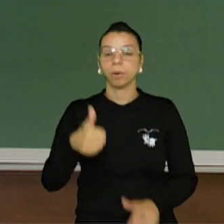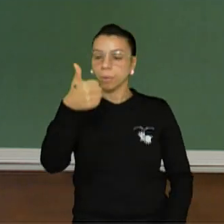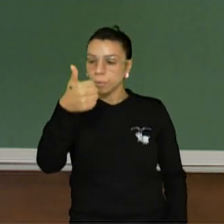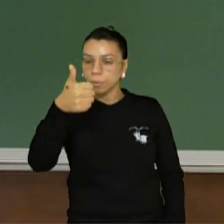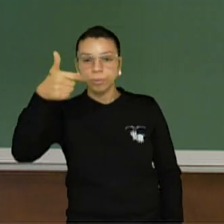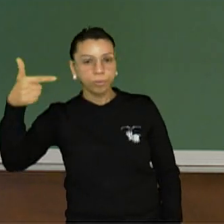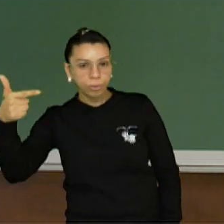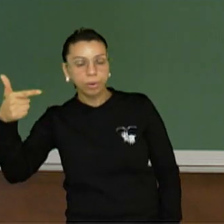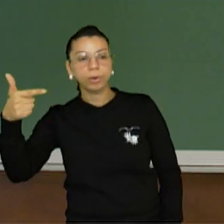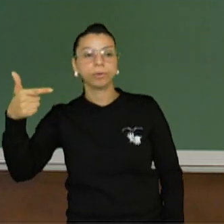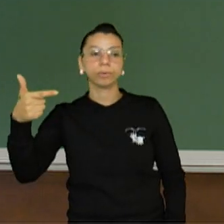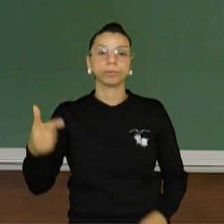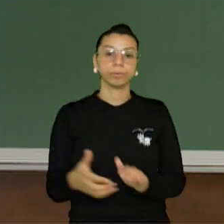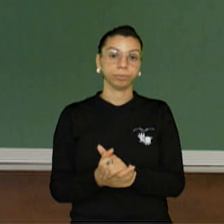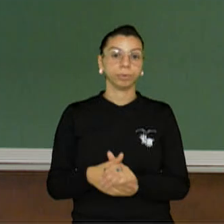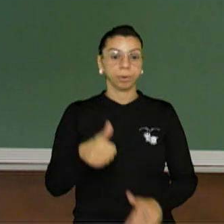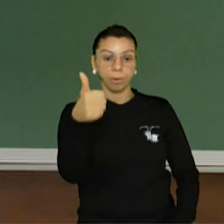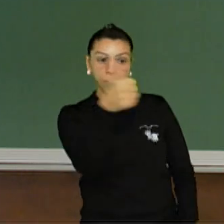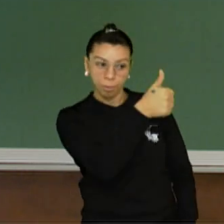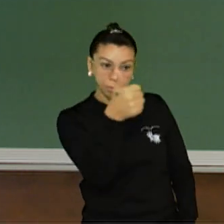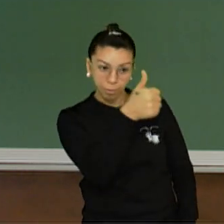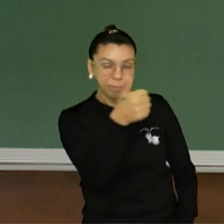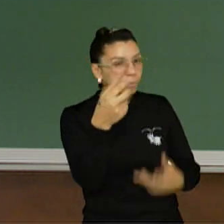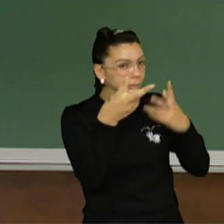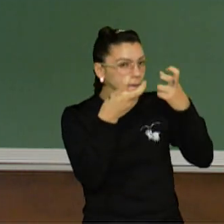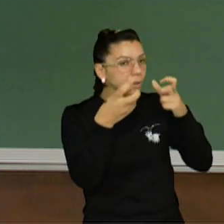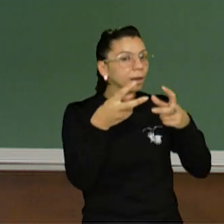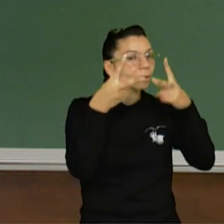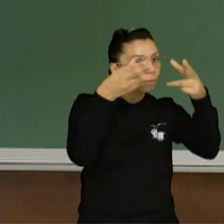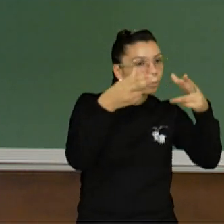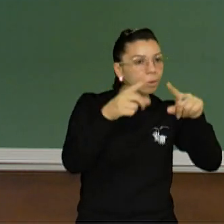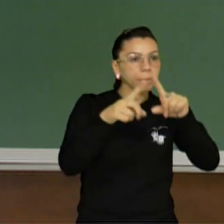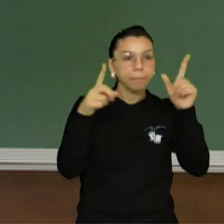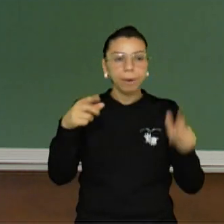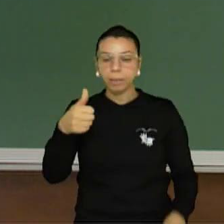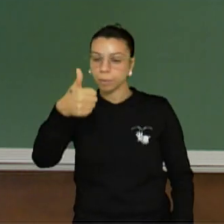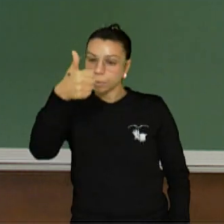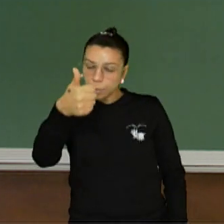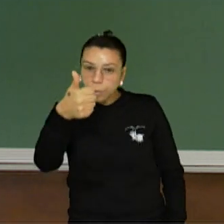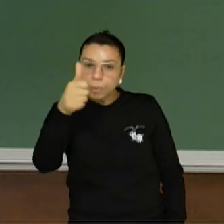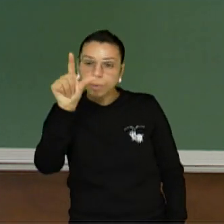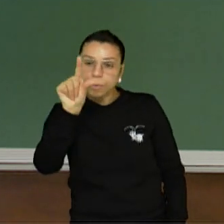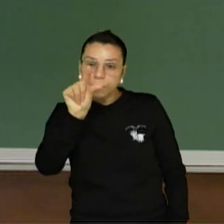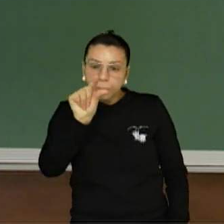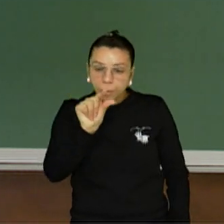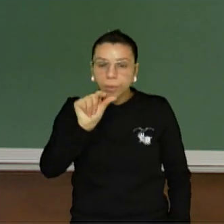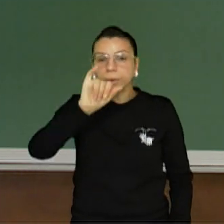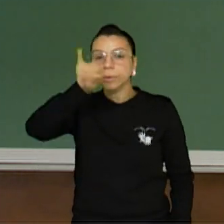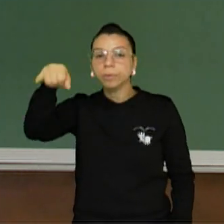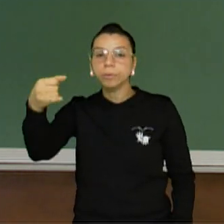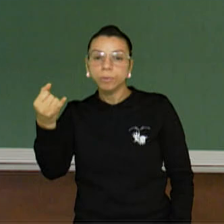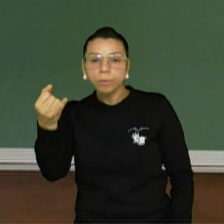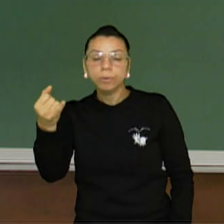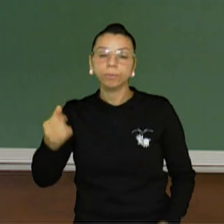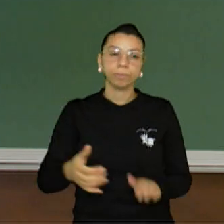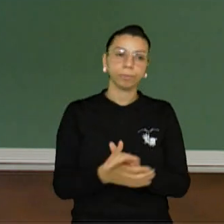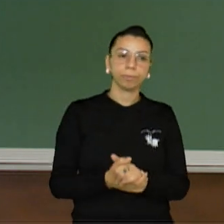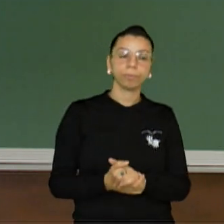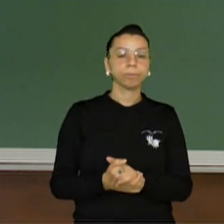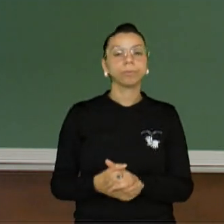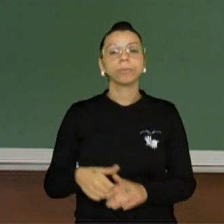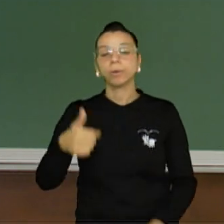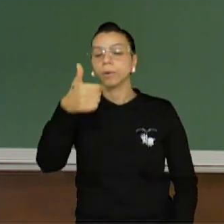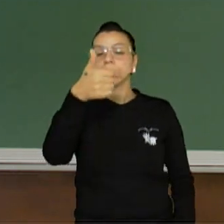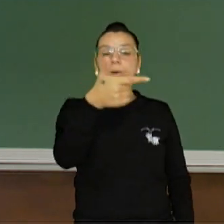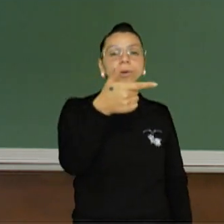que aqui os dois são iguais, mas aqui, ó, o I é menor que o J. E nesse 2, 1, o